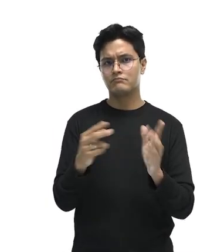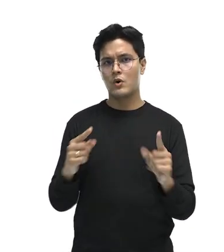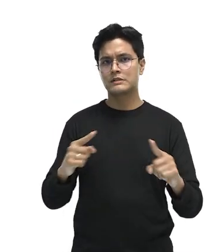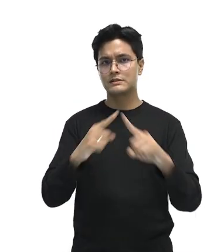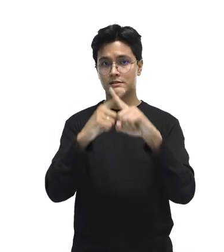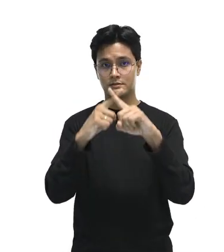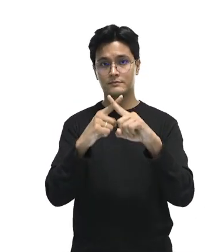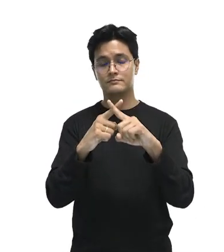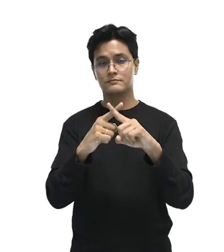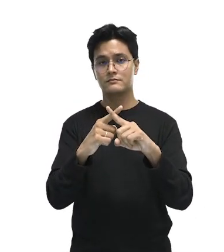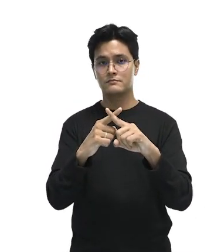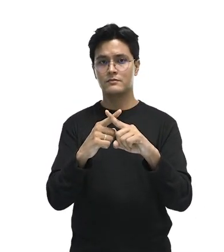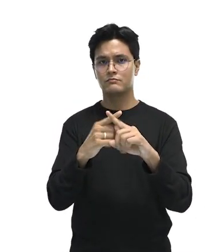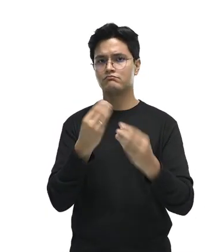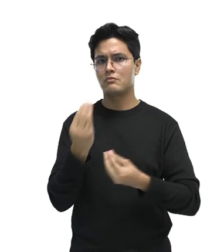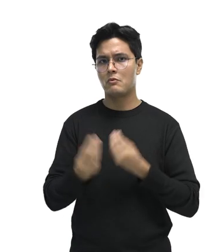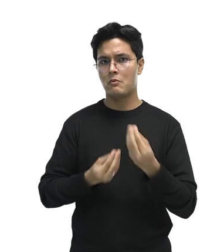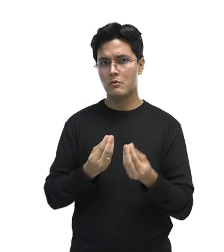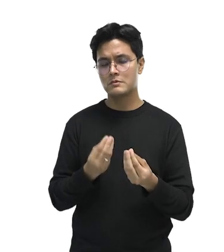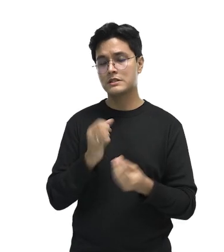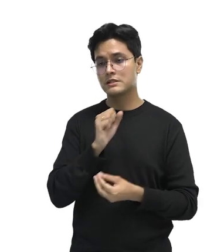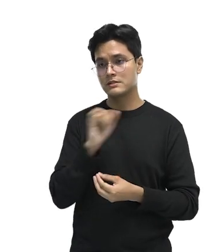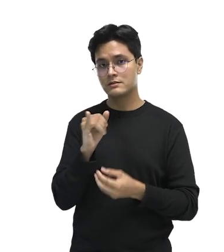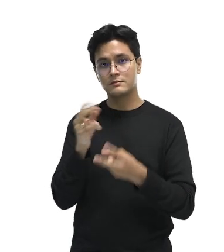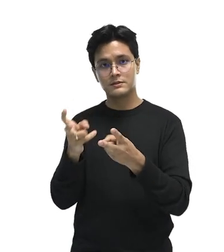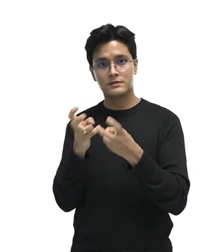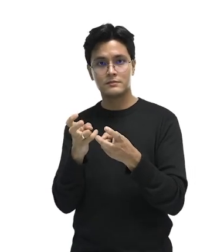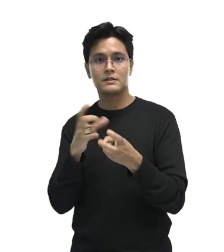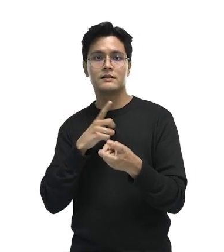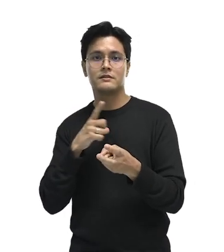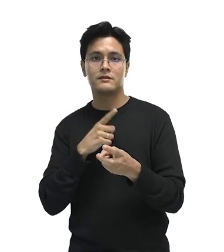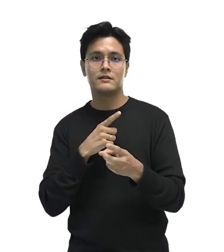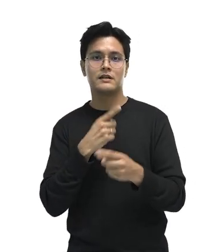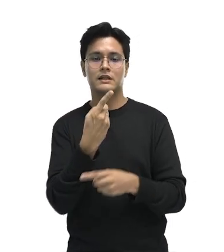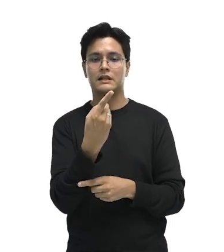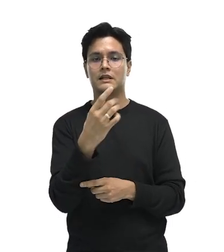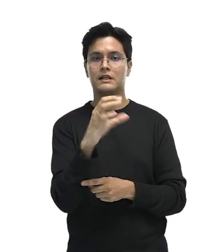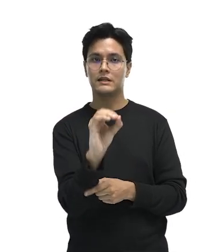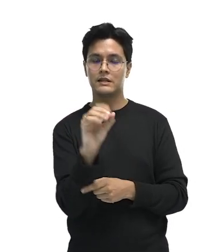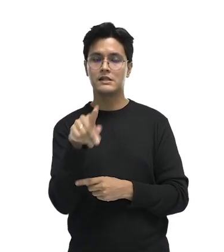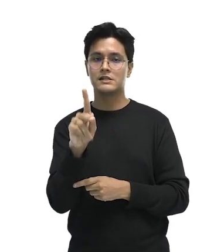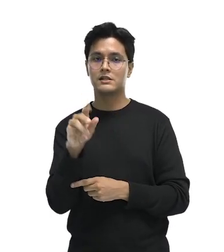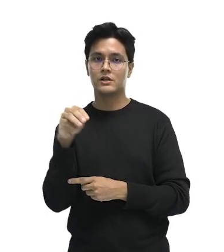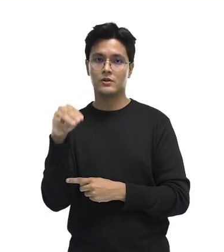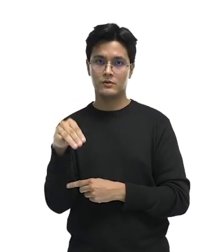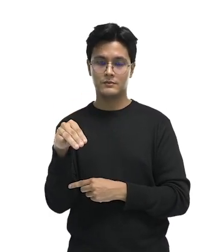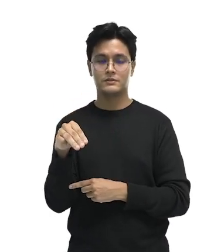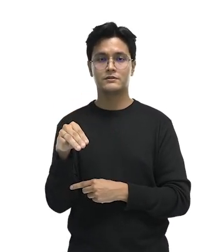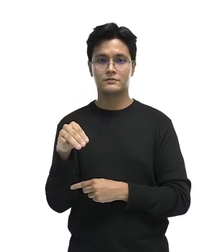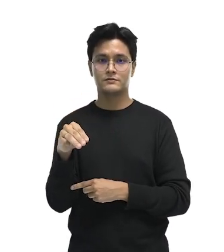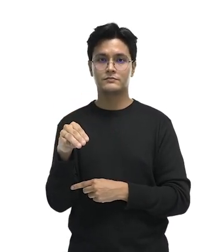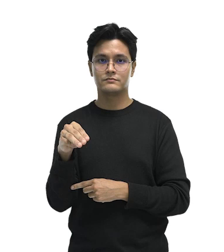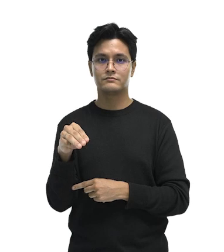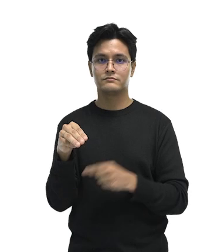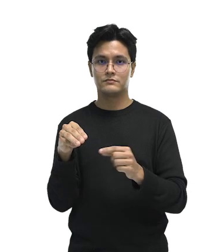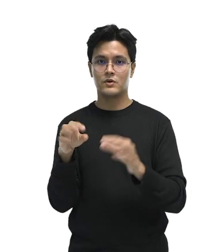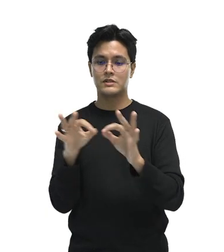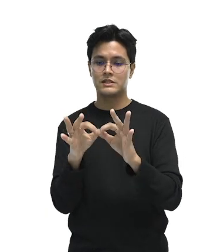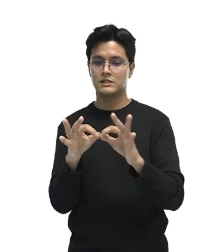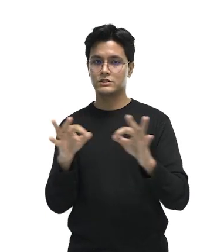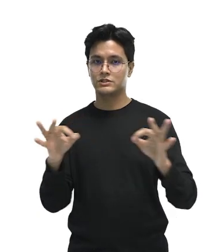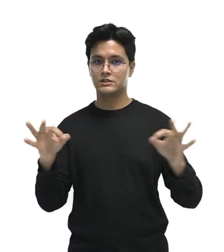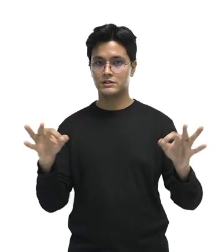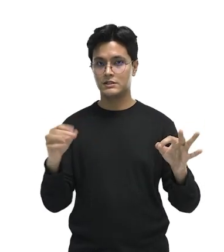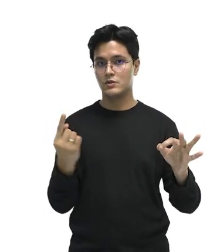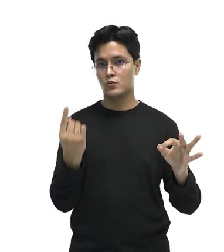seguinte, quando você observar, por exemplo, aqui eu tenho 10 quilômetros que ele percorre com 1